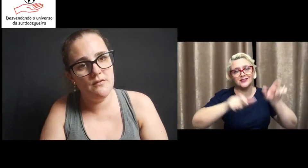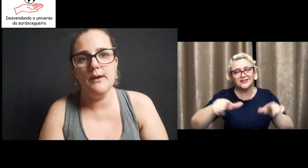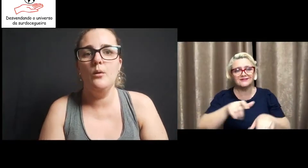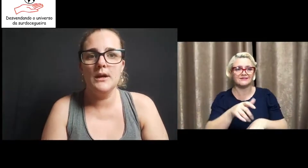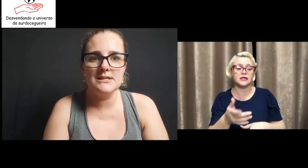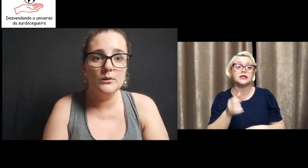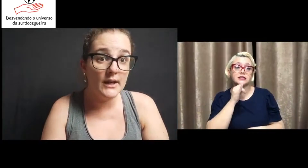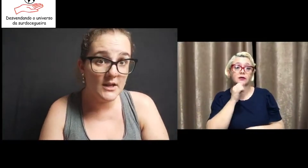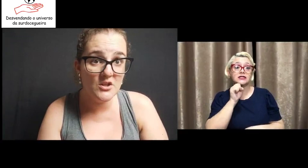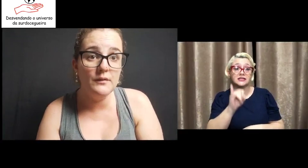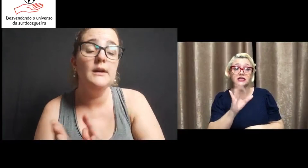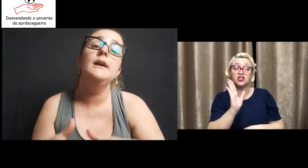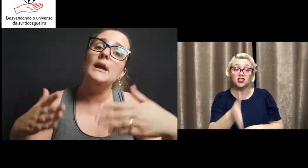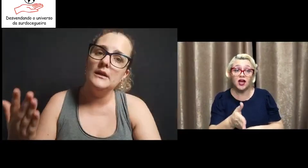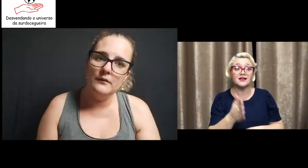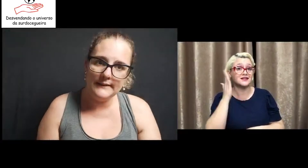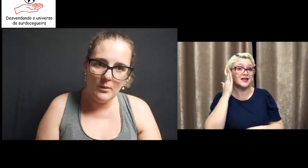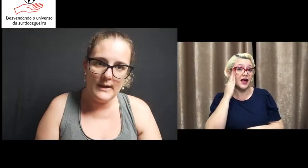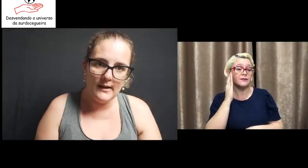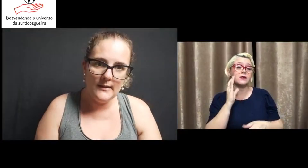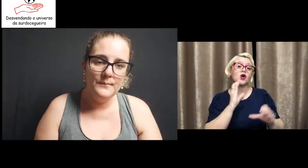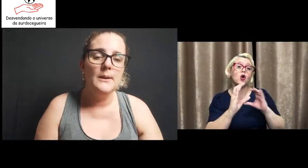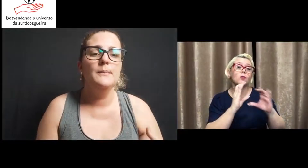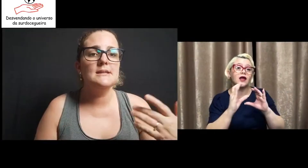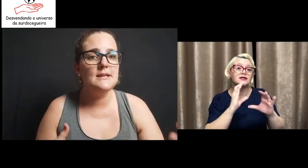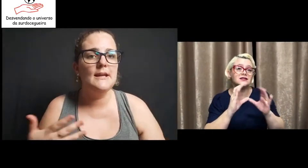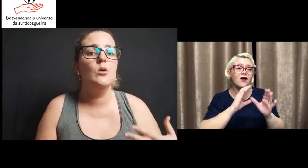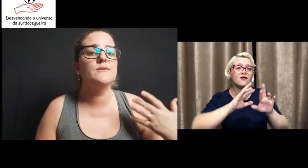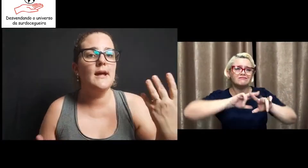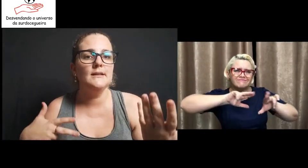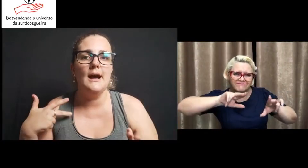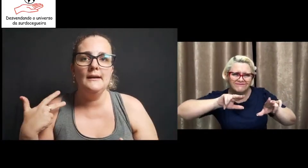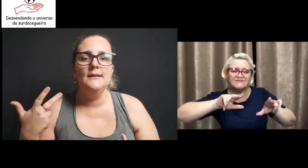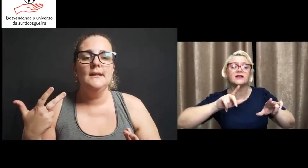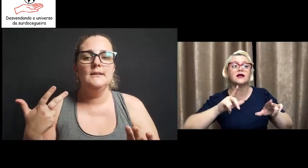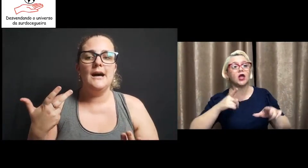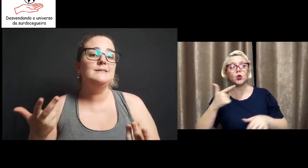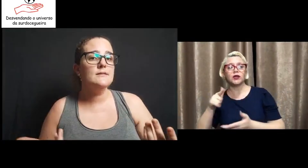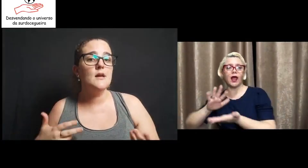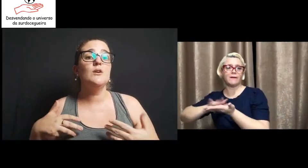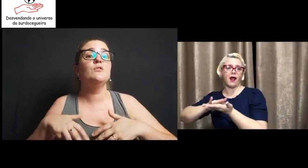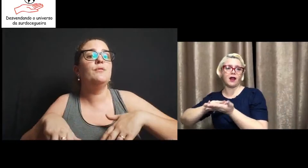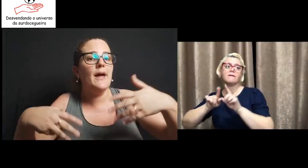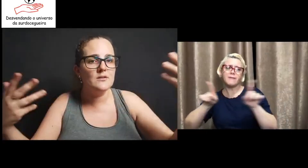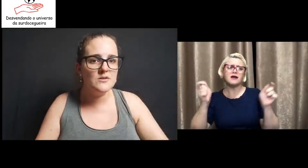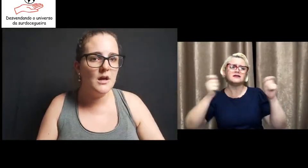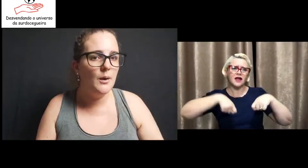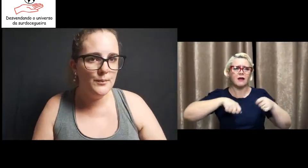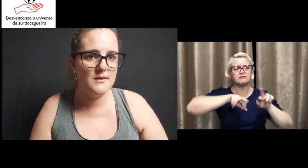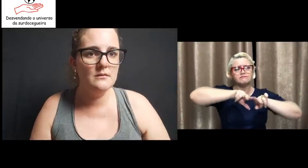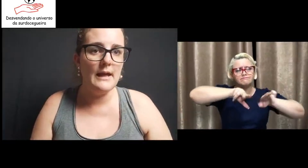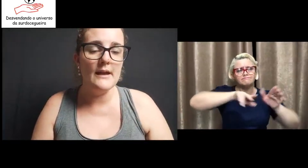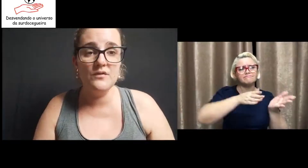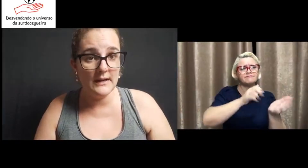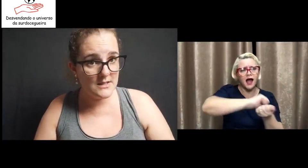ele tiver a comunicação alternativa, ele não vai ter o braille. Mas, assim, ele consegue dar atenção a diversos